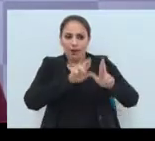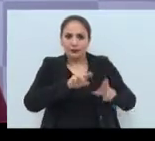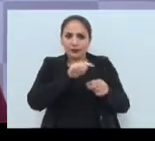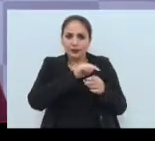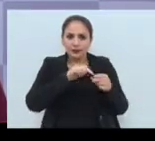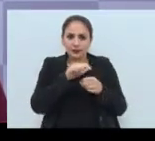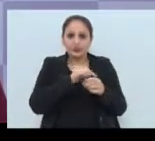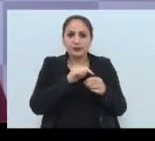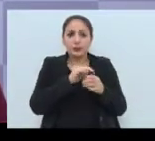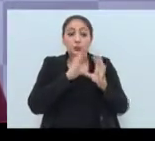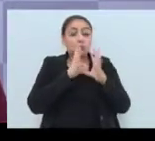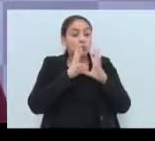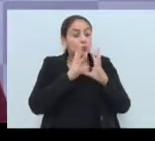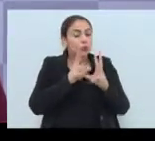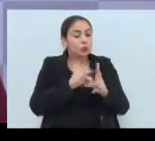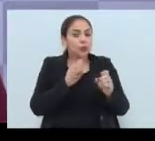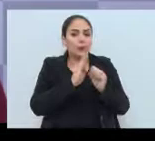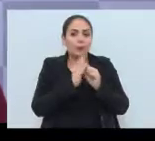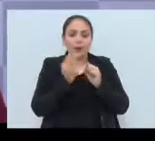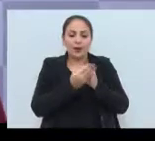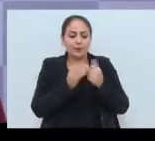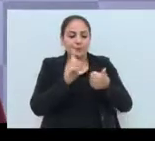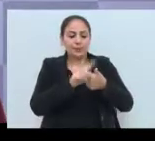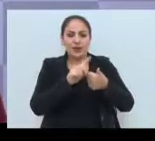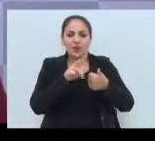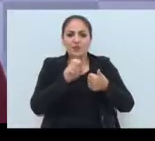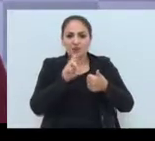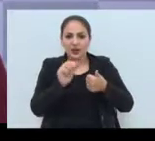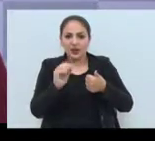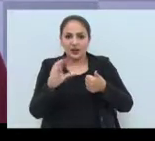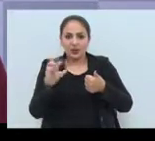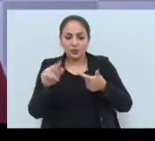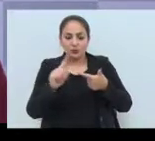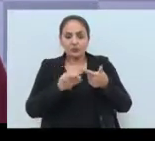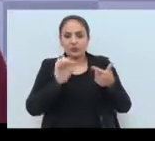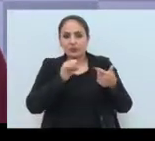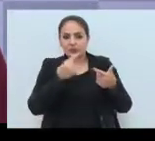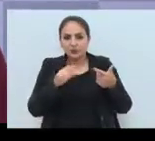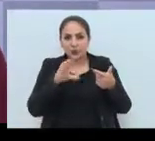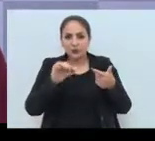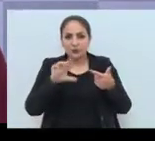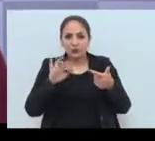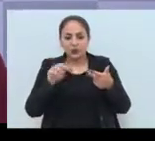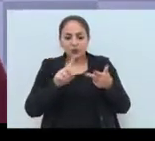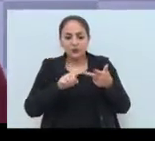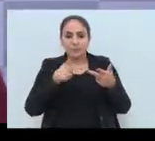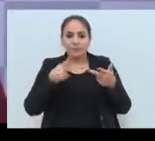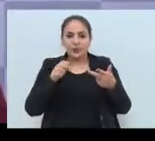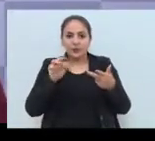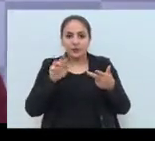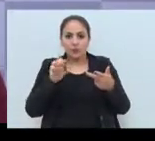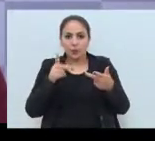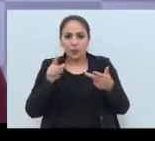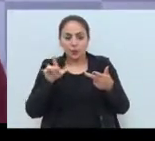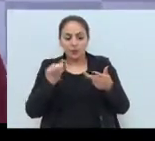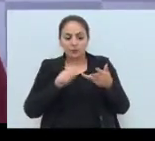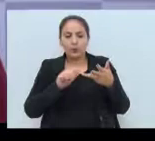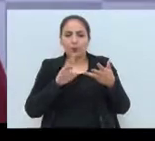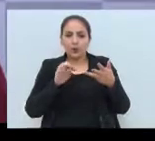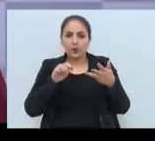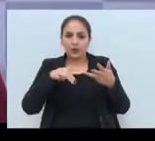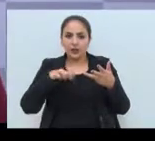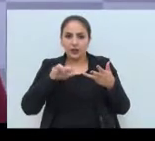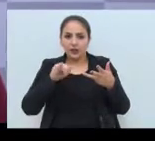da cidade, ou seja, todos os bairros, Veracruz, São Cristóvão, Petrópolis e Boqueirão,